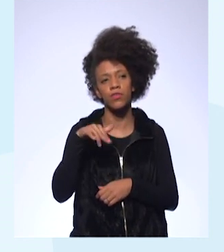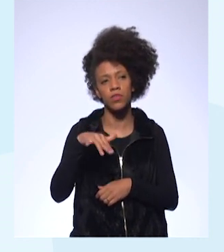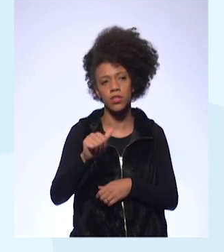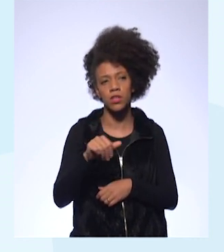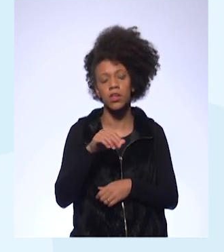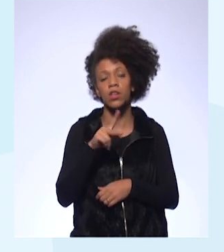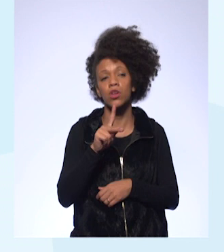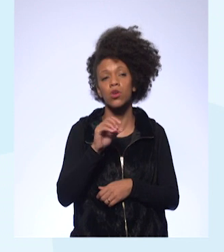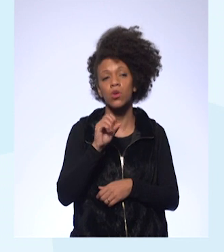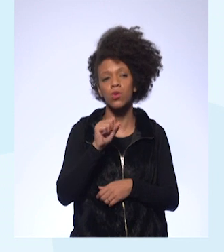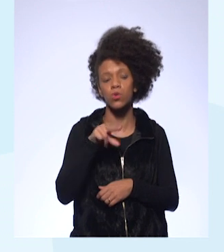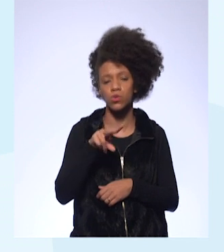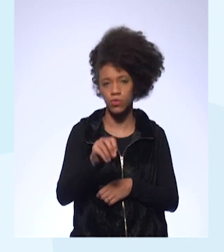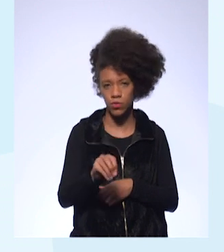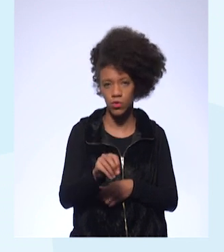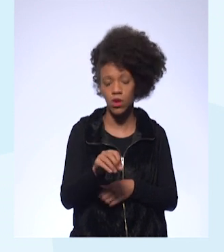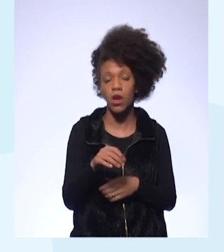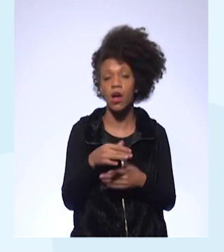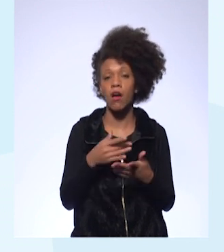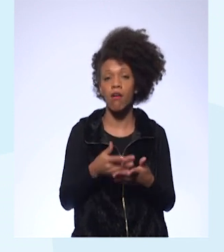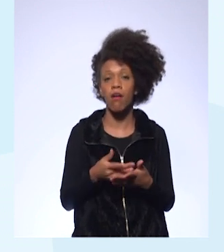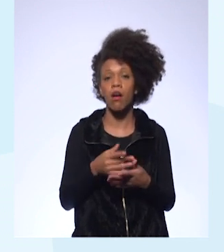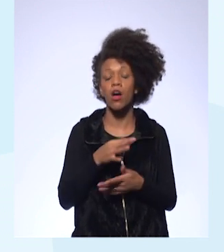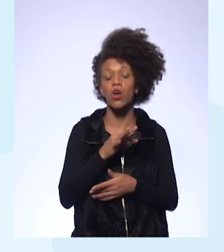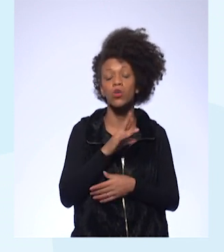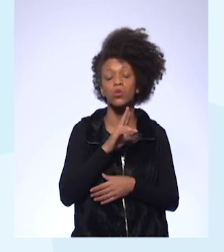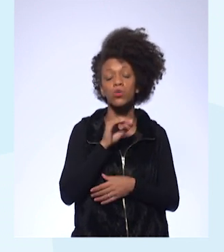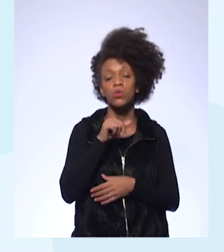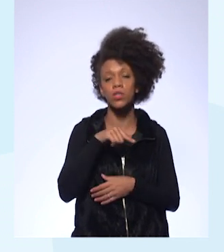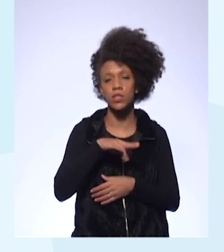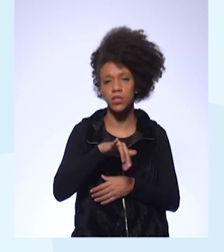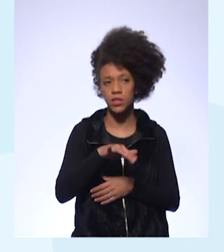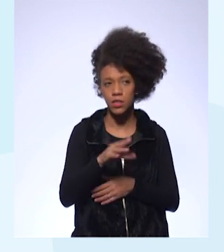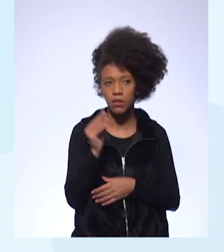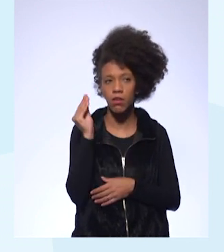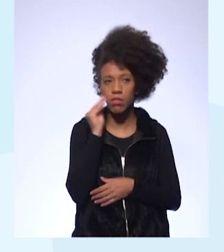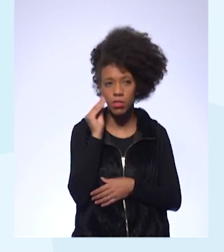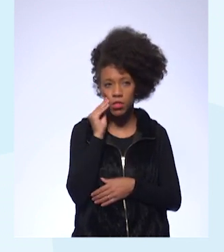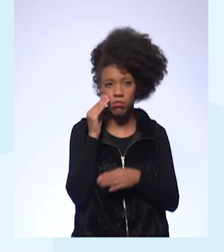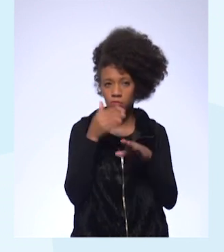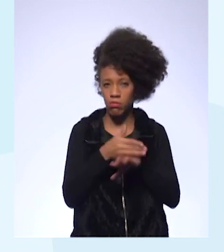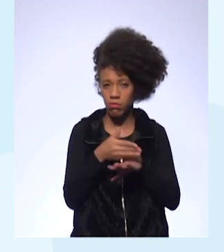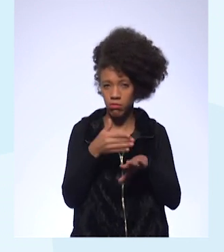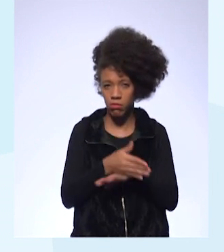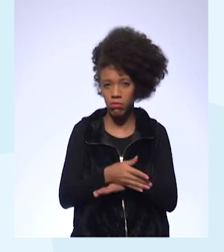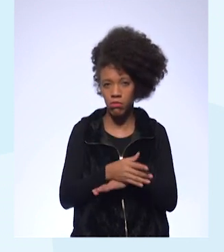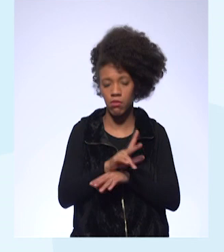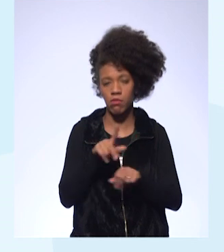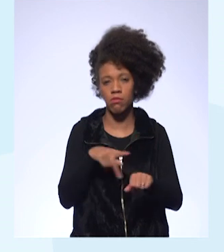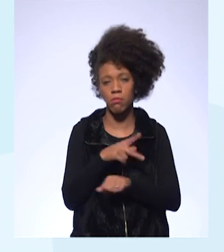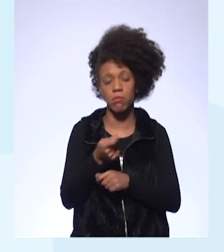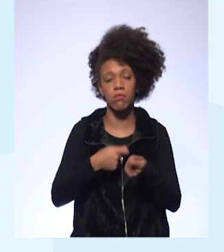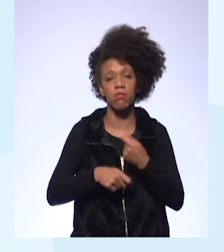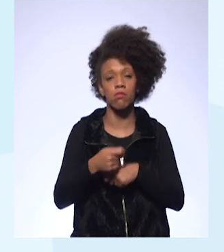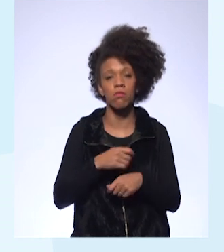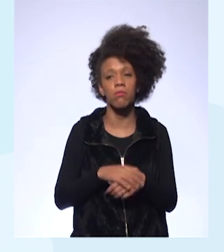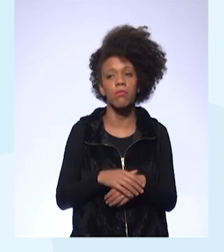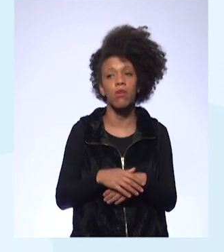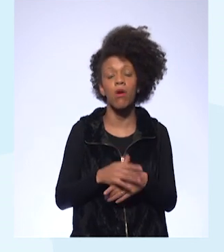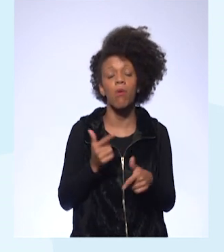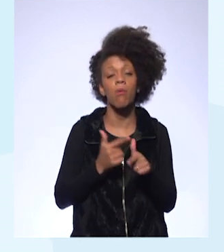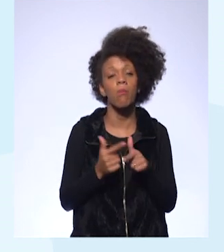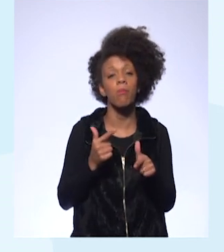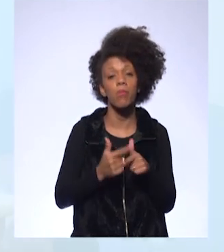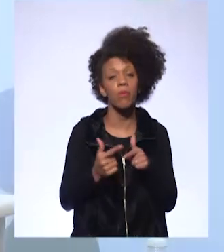que a Turquia, há muito tempo, ele tenta entrar nesse bloco econômico aí. Né. O maior problema